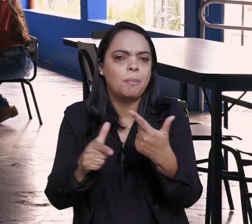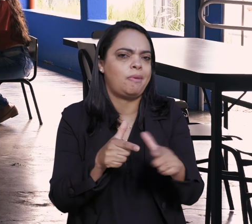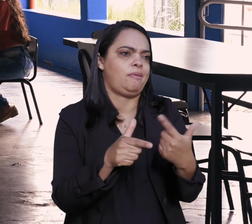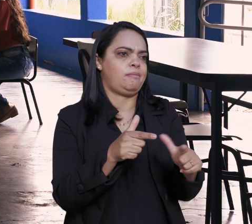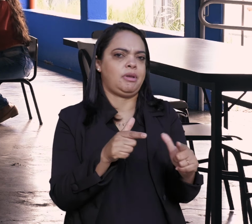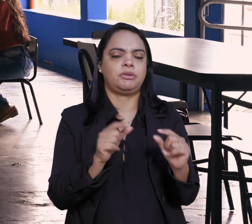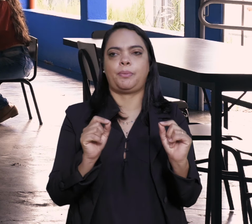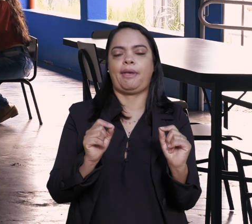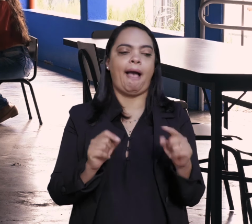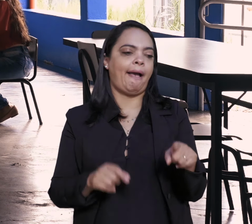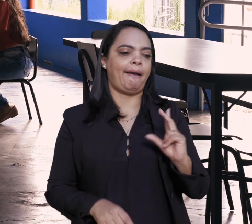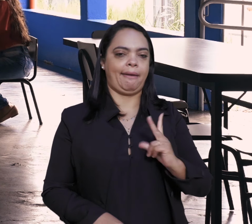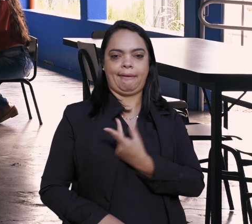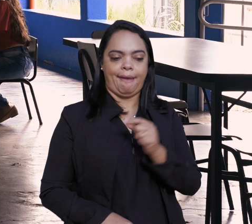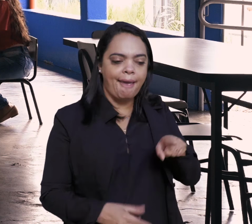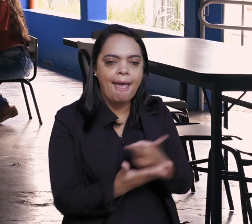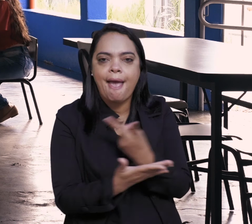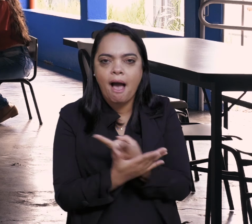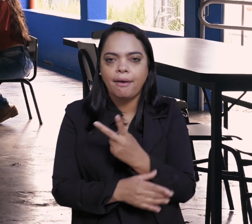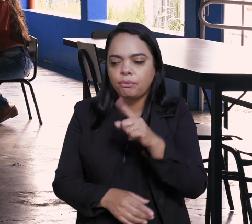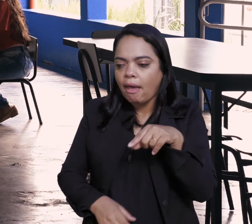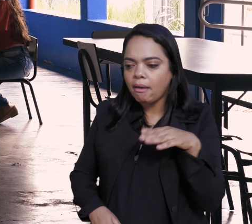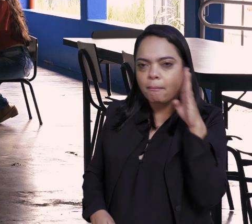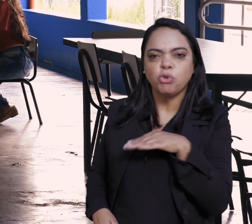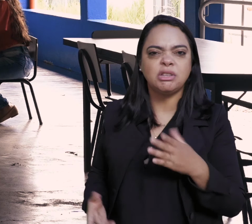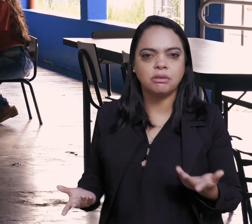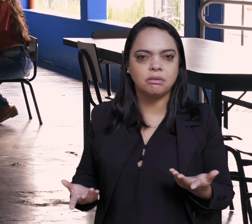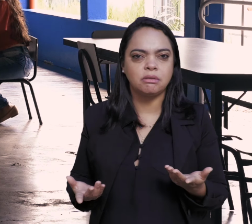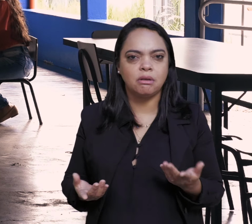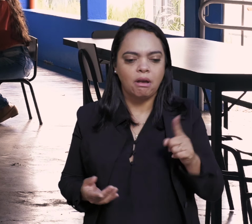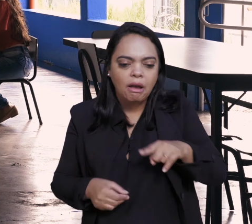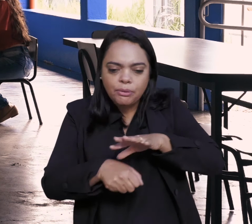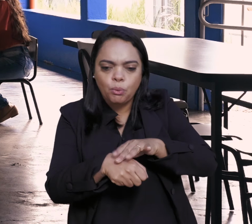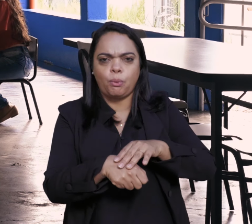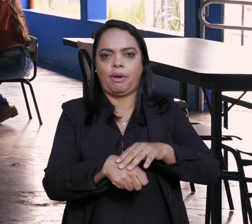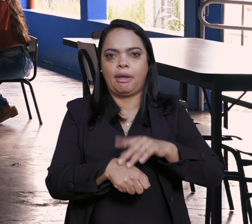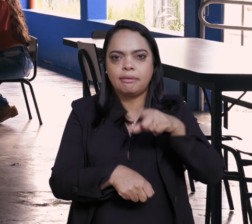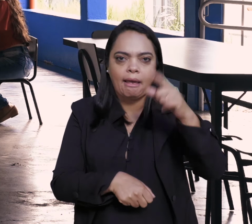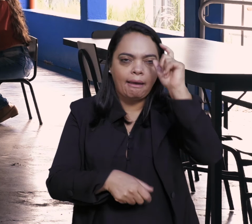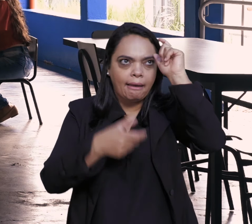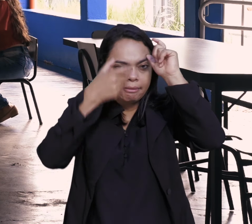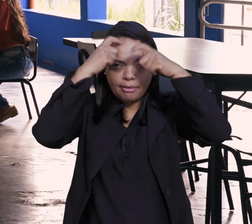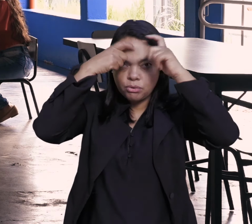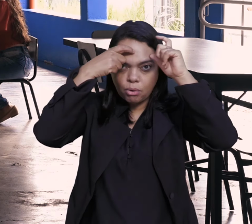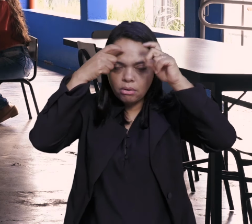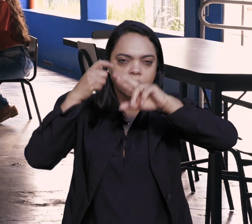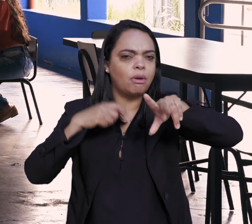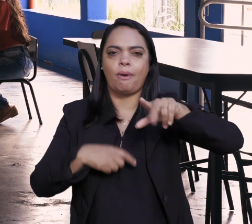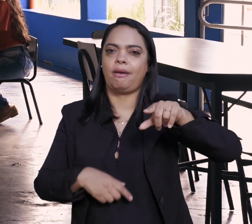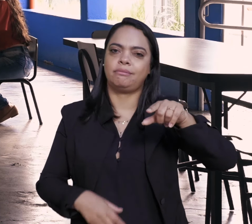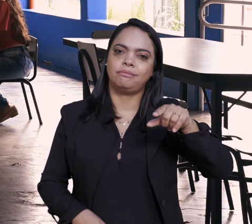problemática no sentido de, é um erro, é uma maldição, ou é uma doença, é um transtorno, mas ela é